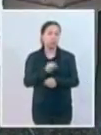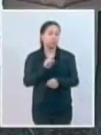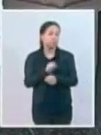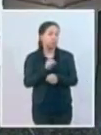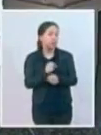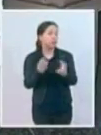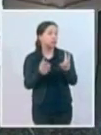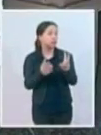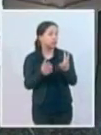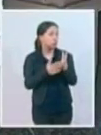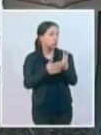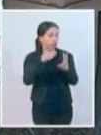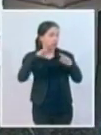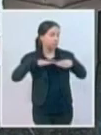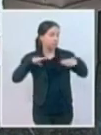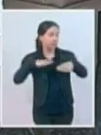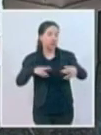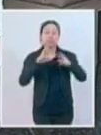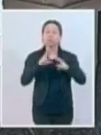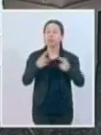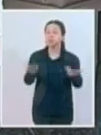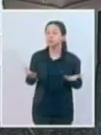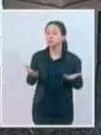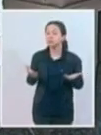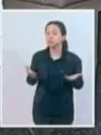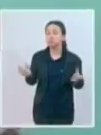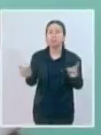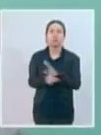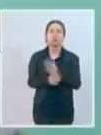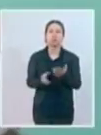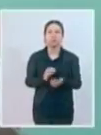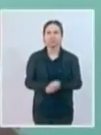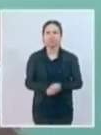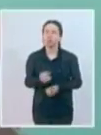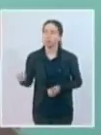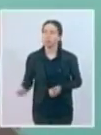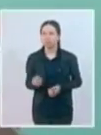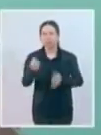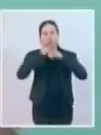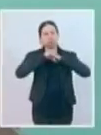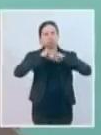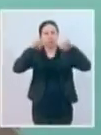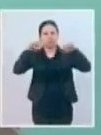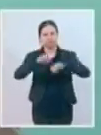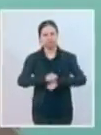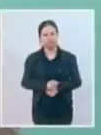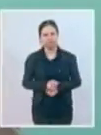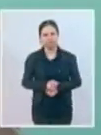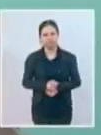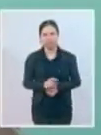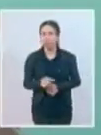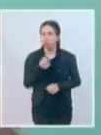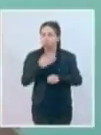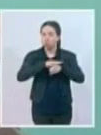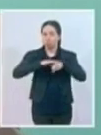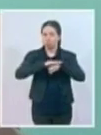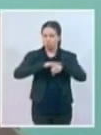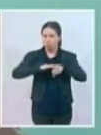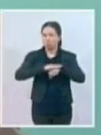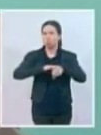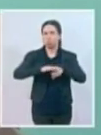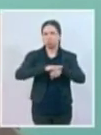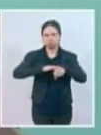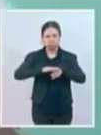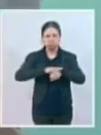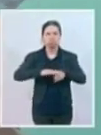a expectativa, vereador? Olha só, pessoal, importa muito dizer, nós conversamos muito,